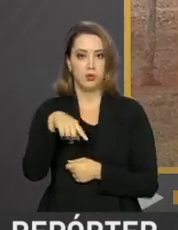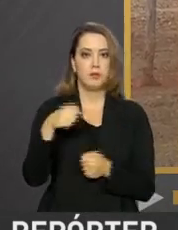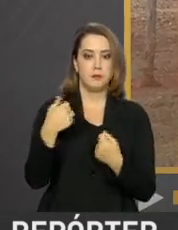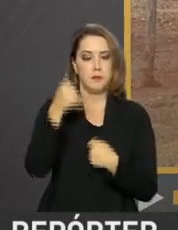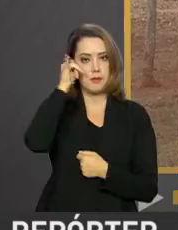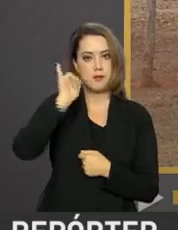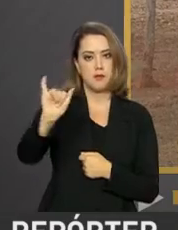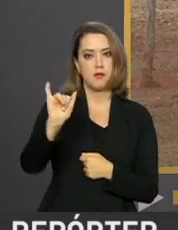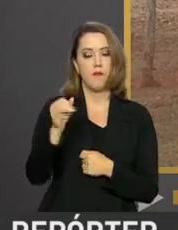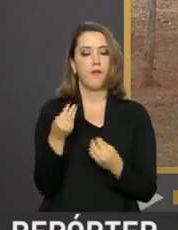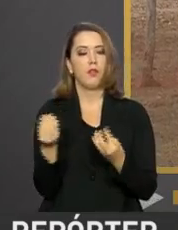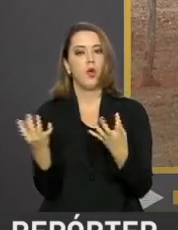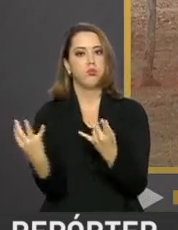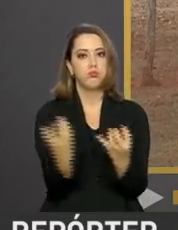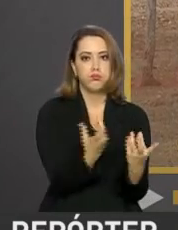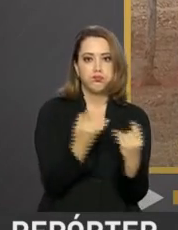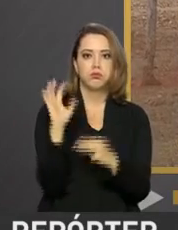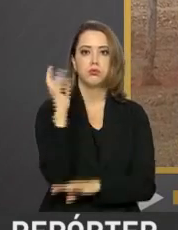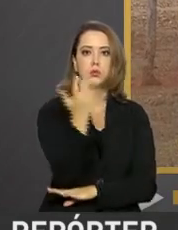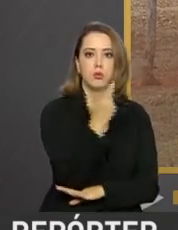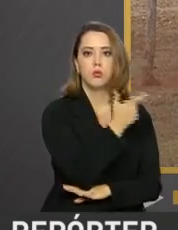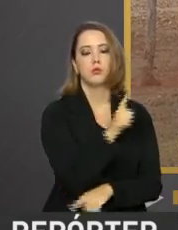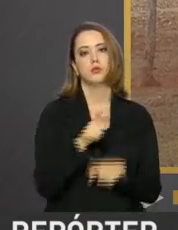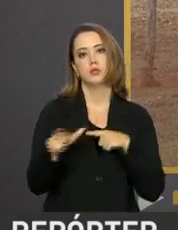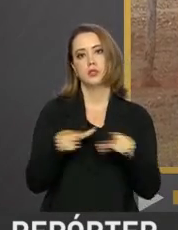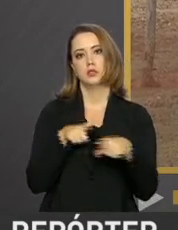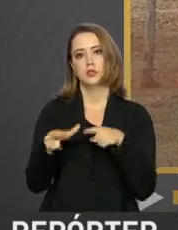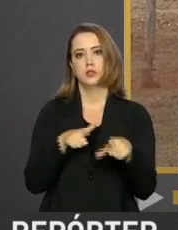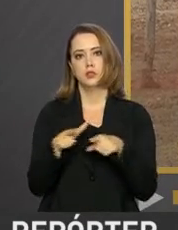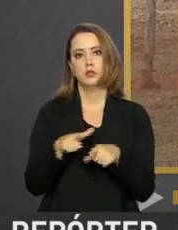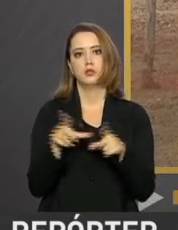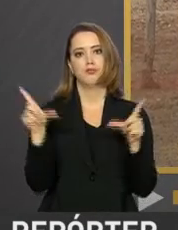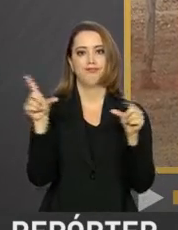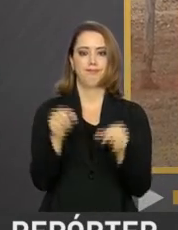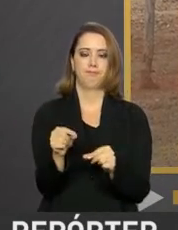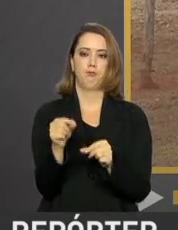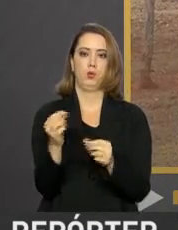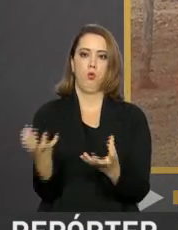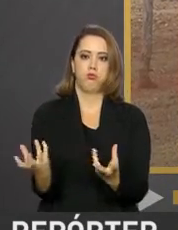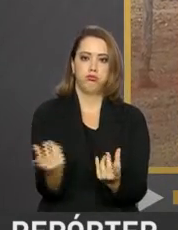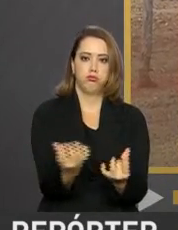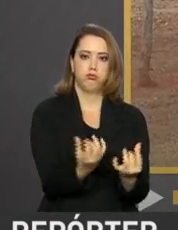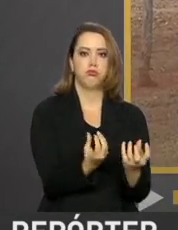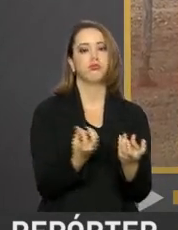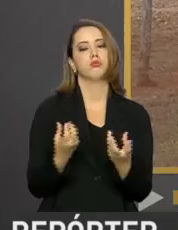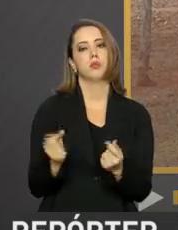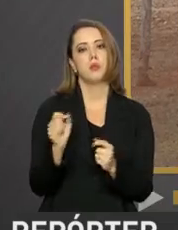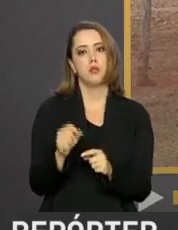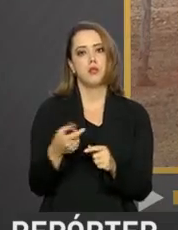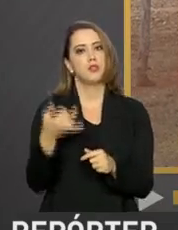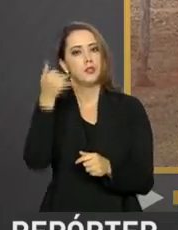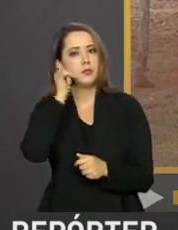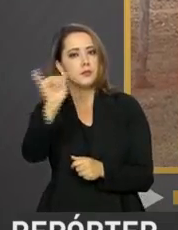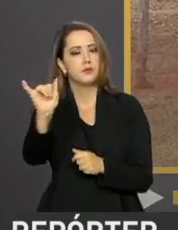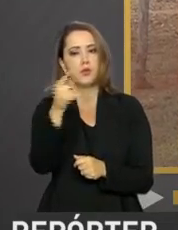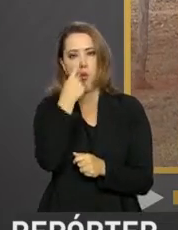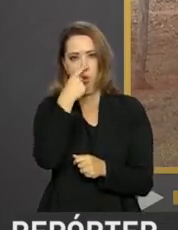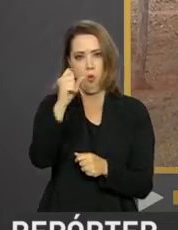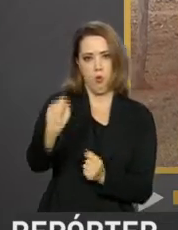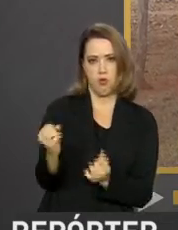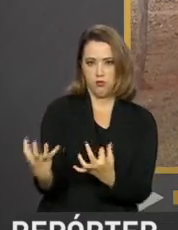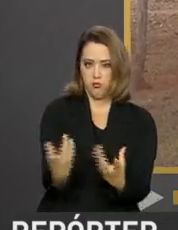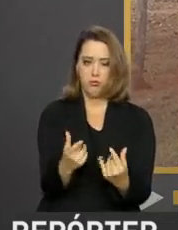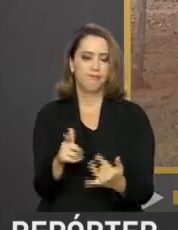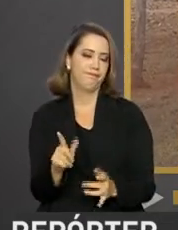os incêndios florestais, trabalhando com menos fogo na nossa vegetação, evitando queimar lixo, evitando